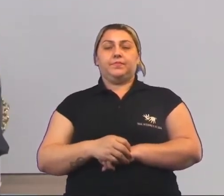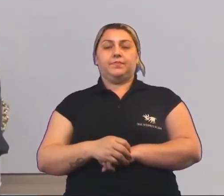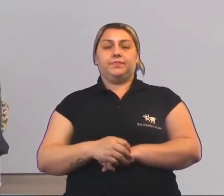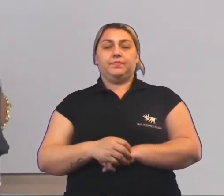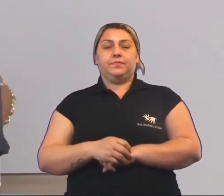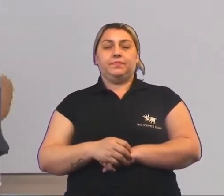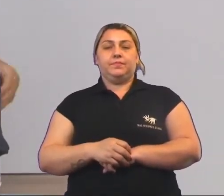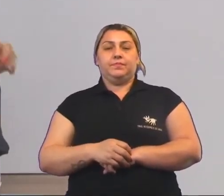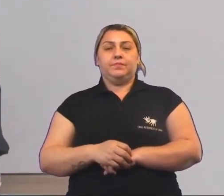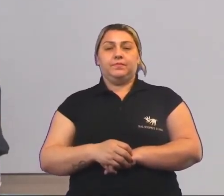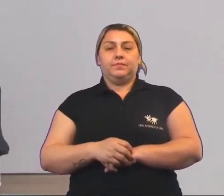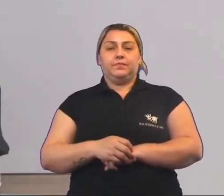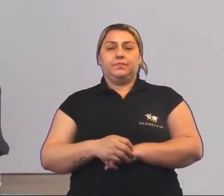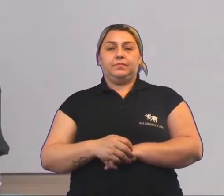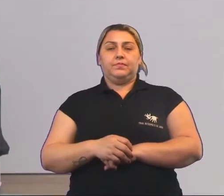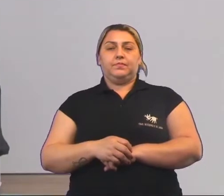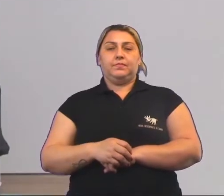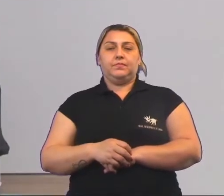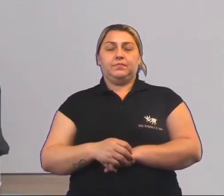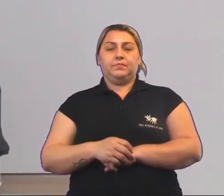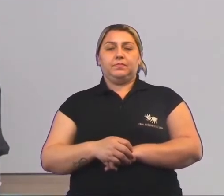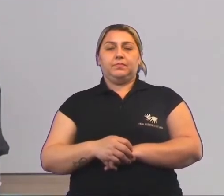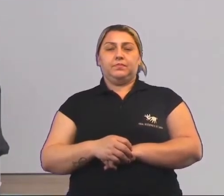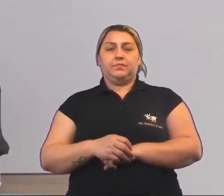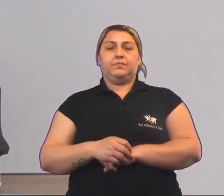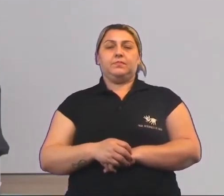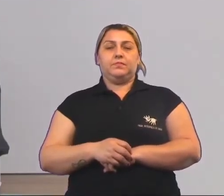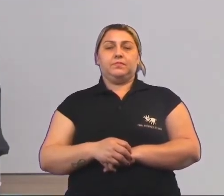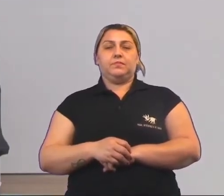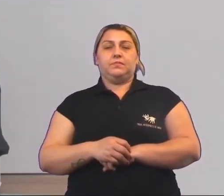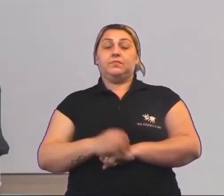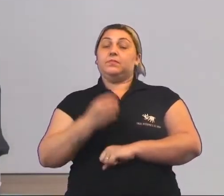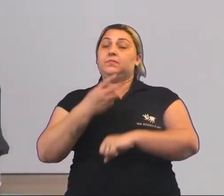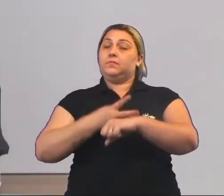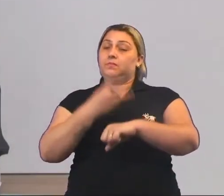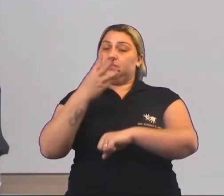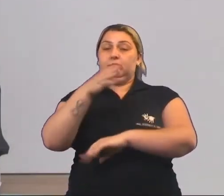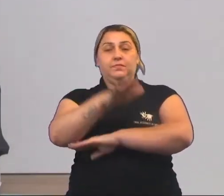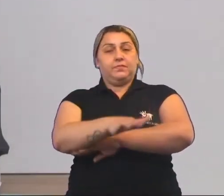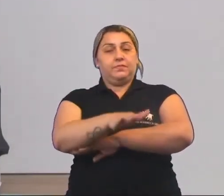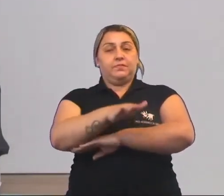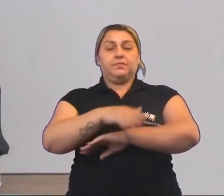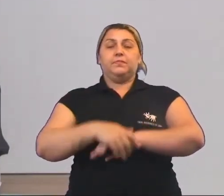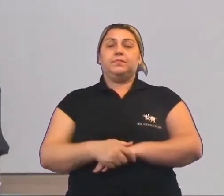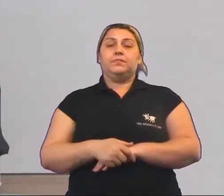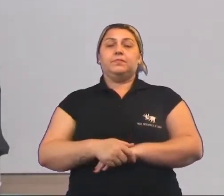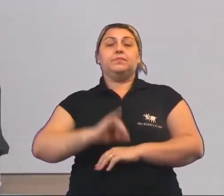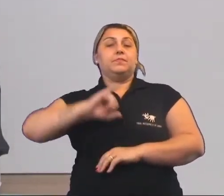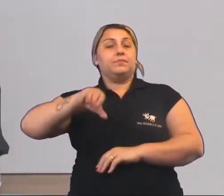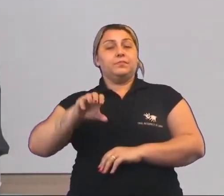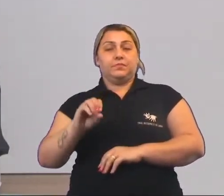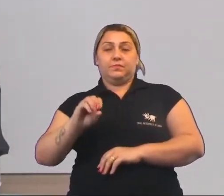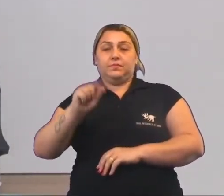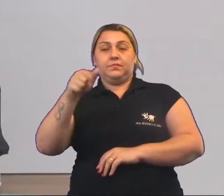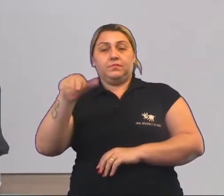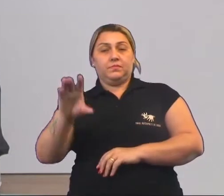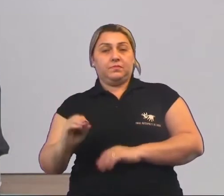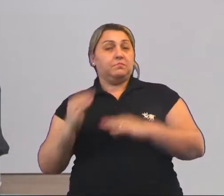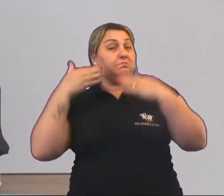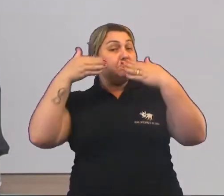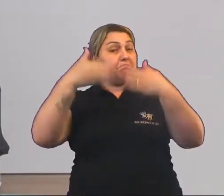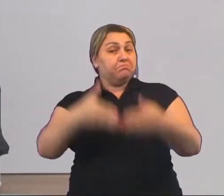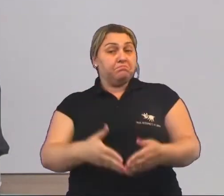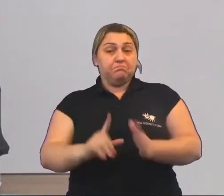hora exata, né? Nós sabemos que às 15 horas é 3 horas da tarde. O João, ele não